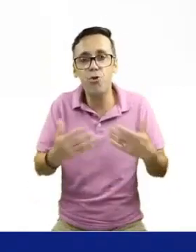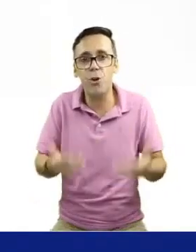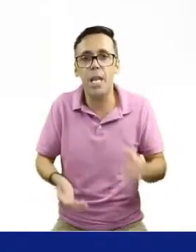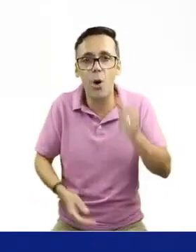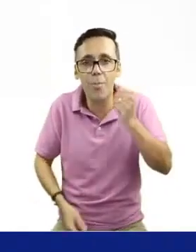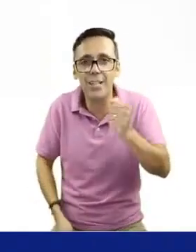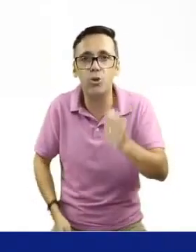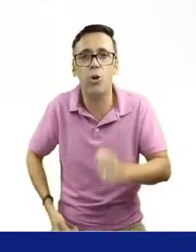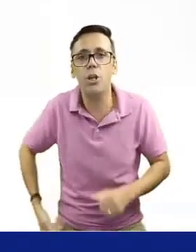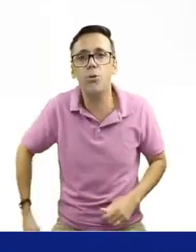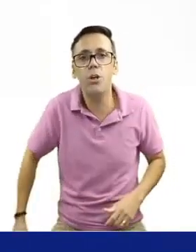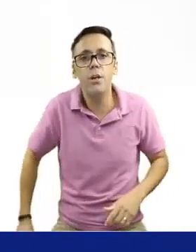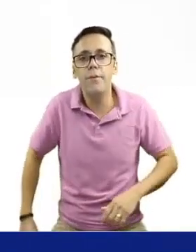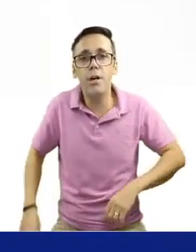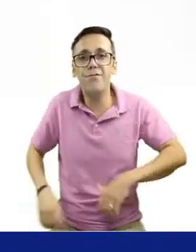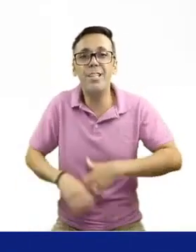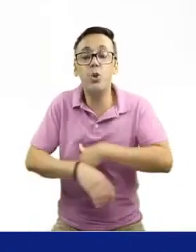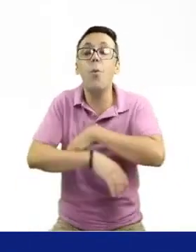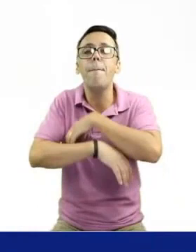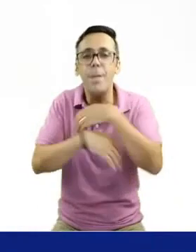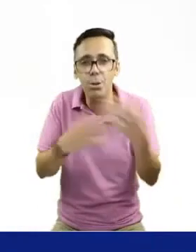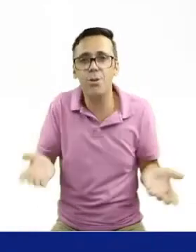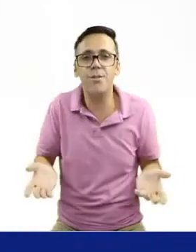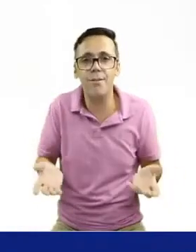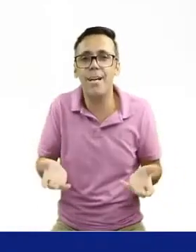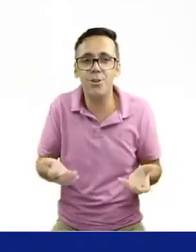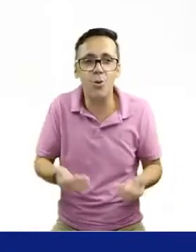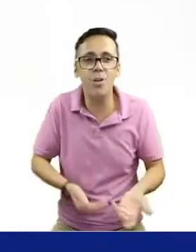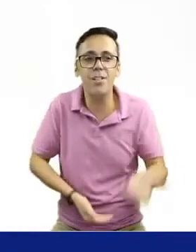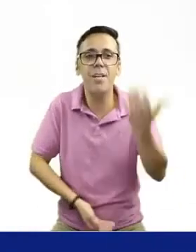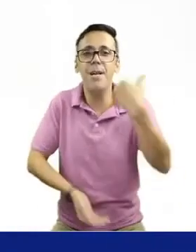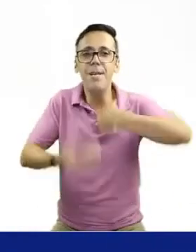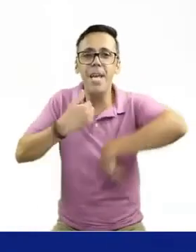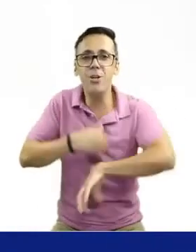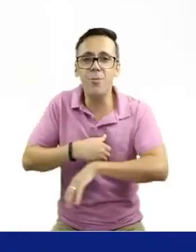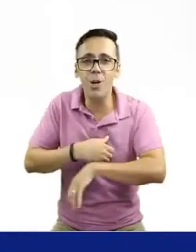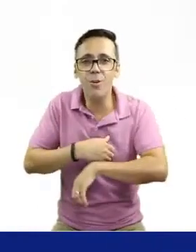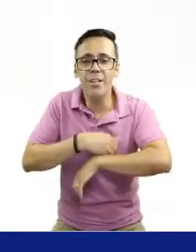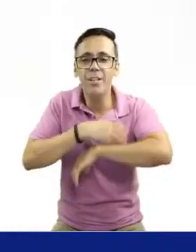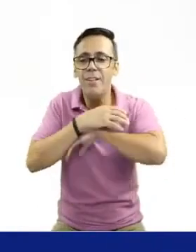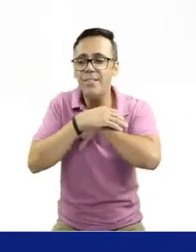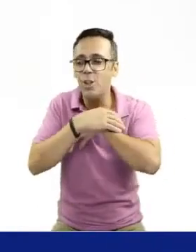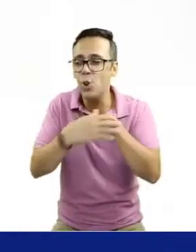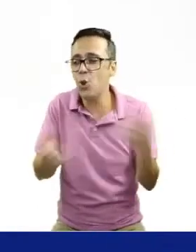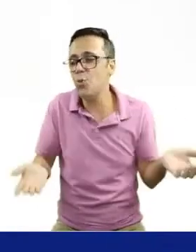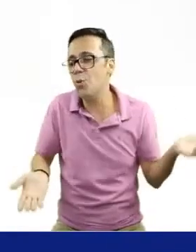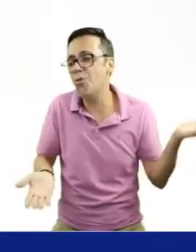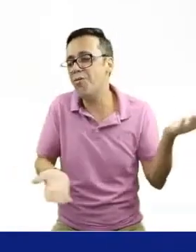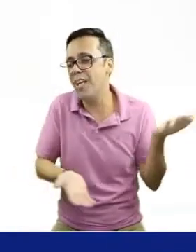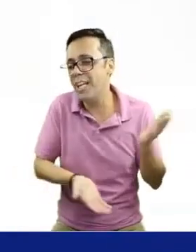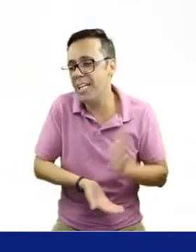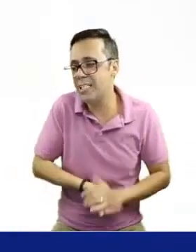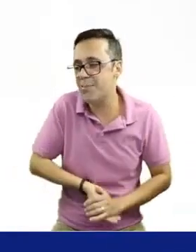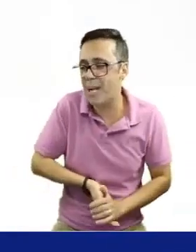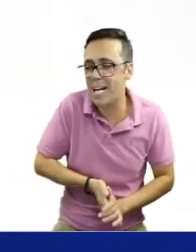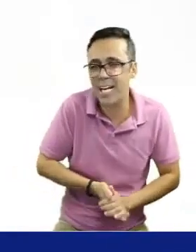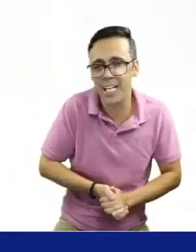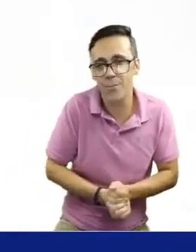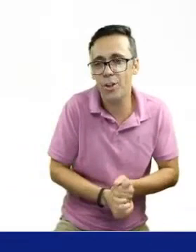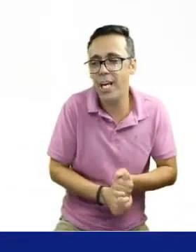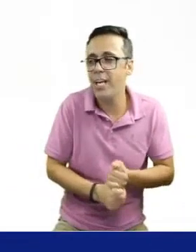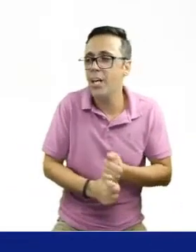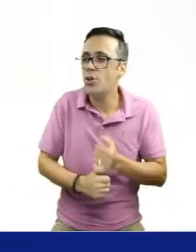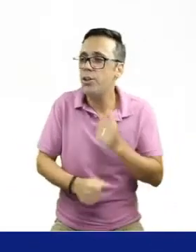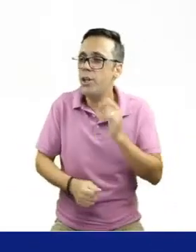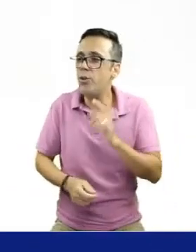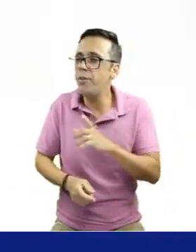muito mais funcional mais sólido não vai entupir o seu celular de coisa nem mel e vai ser todo mundo feliz para